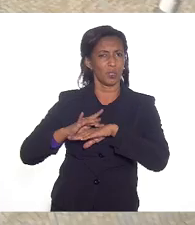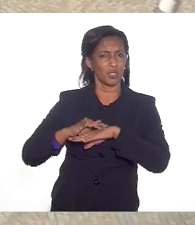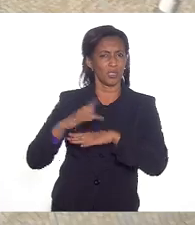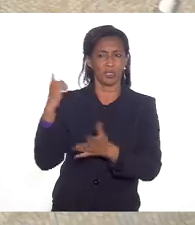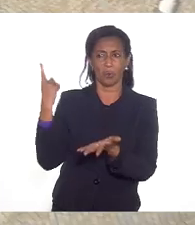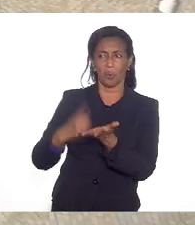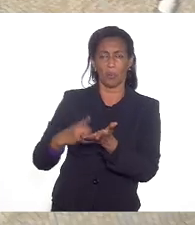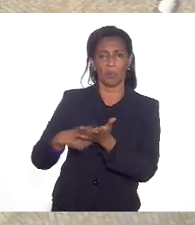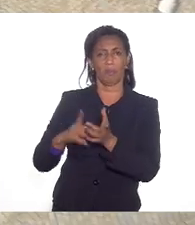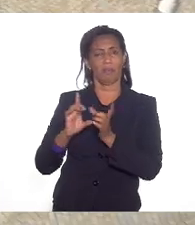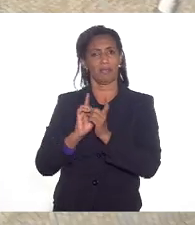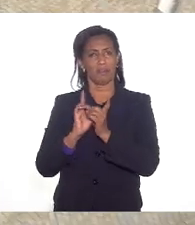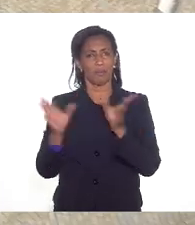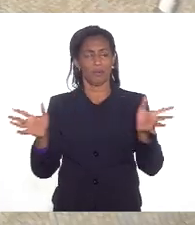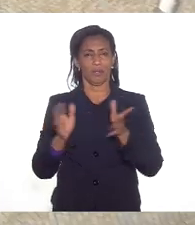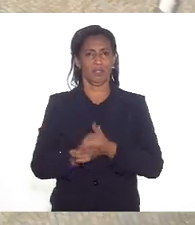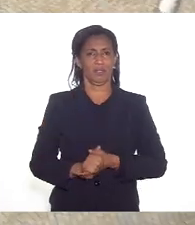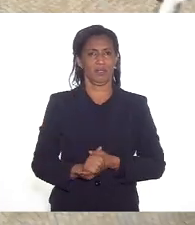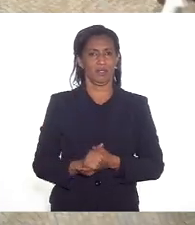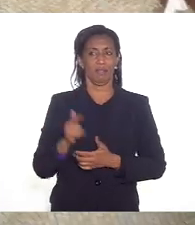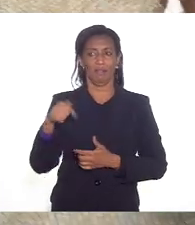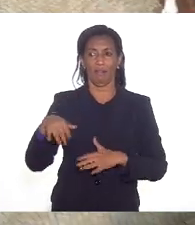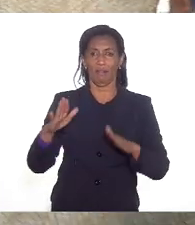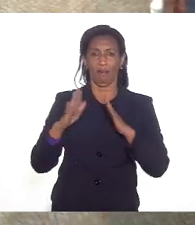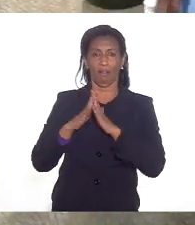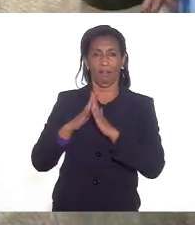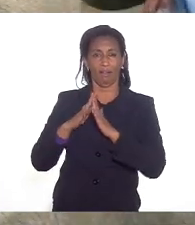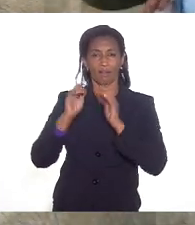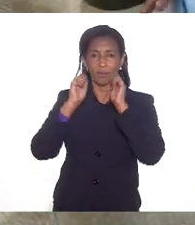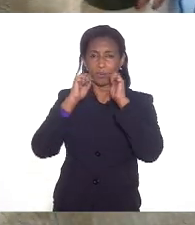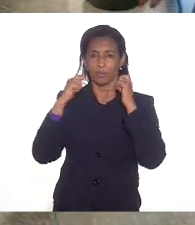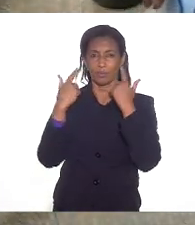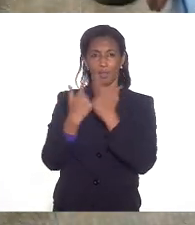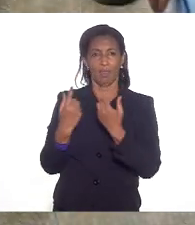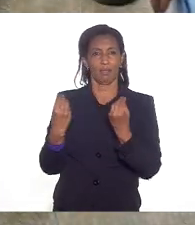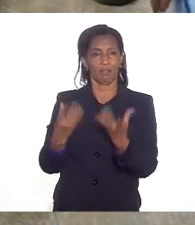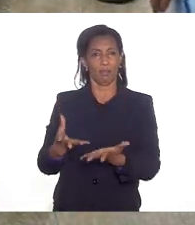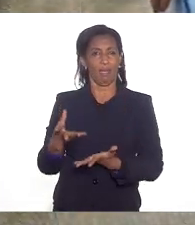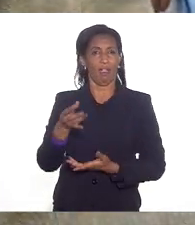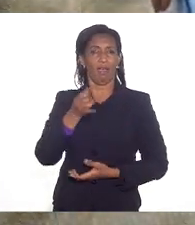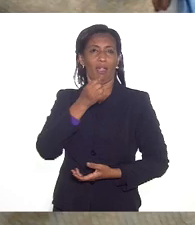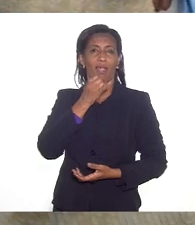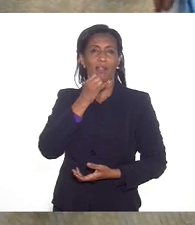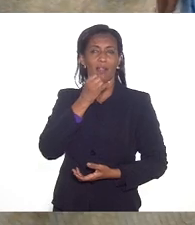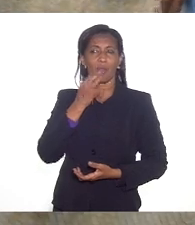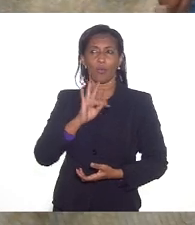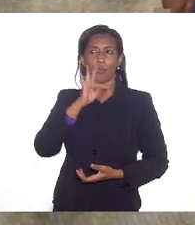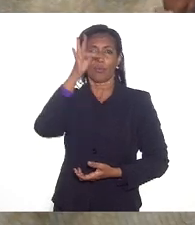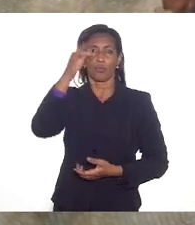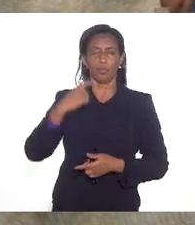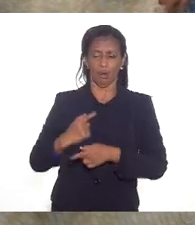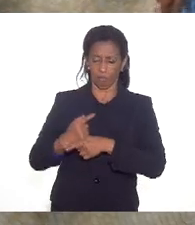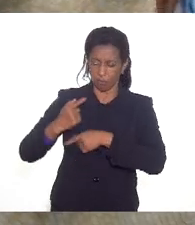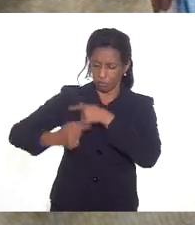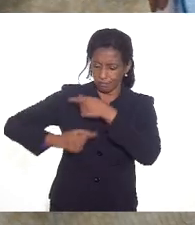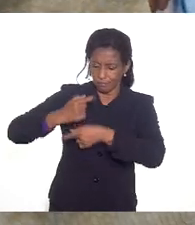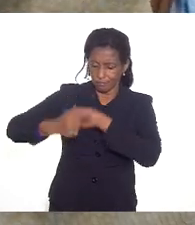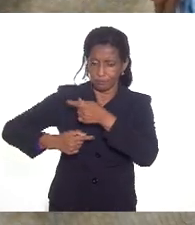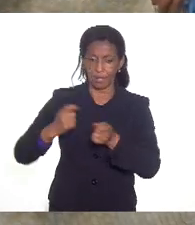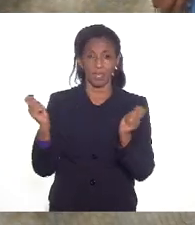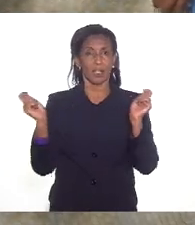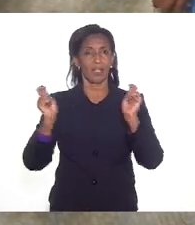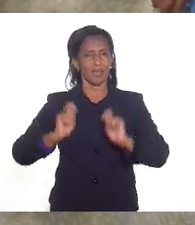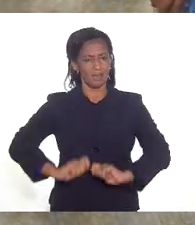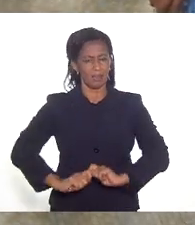compromete a nossa democracia essa casa dar um exemplo para as futuras gerações que é